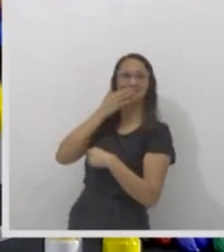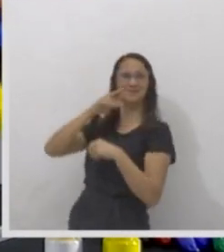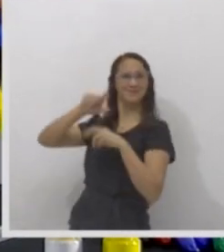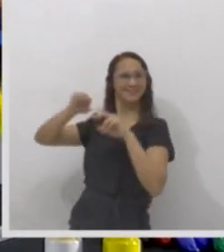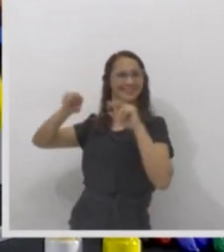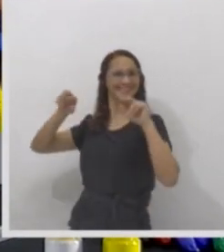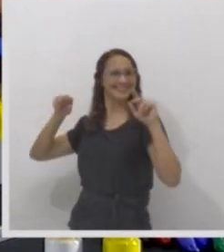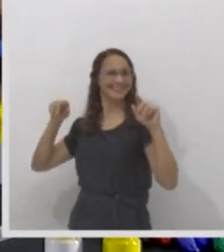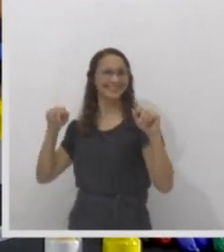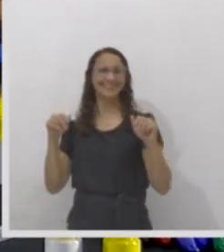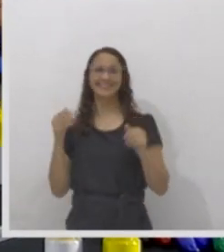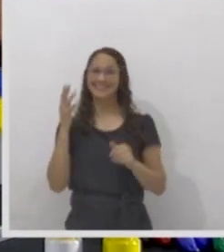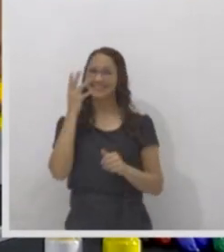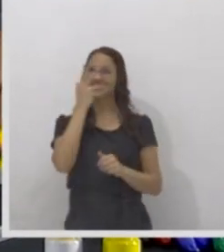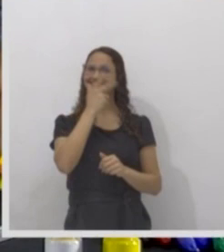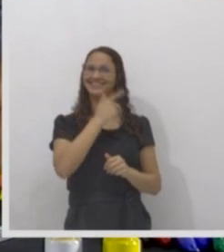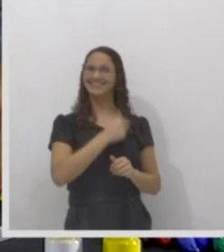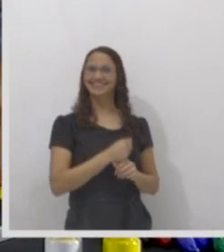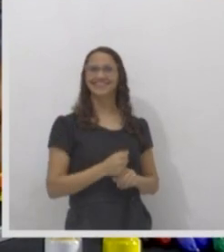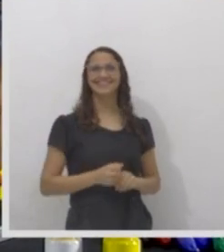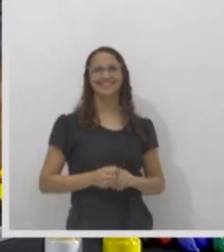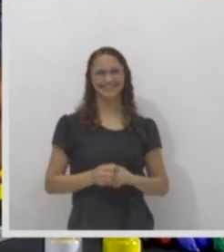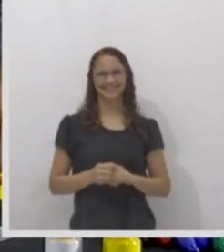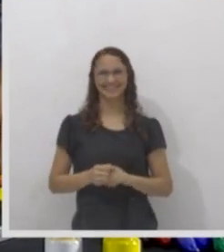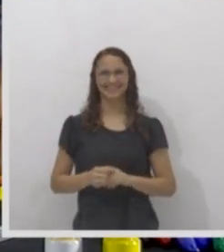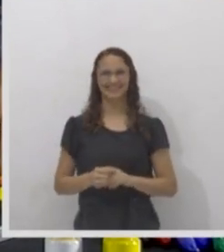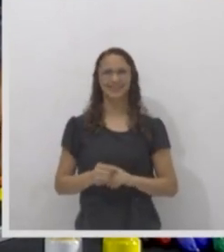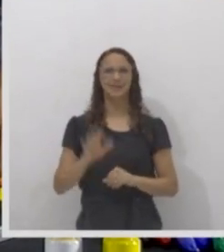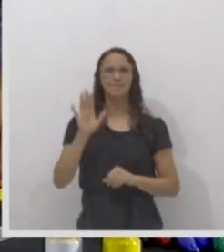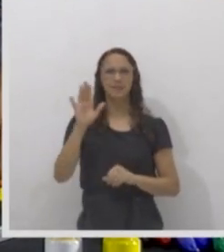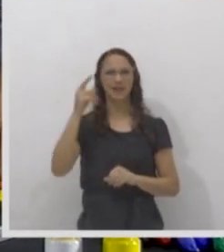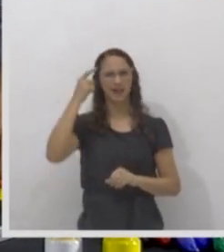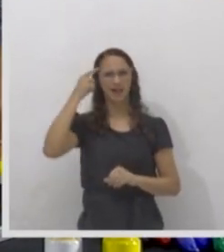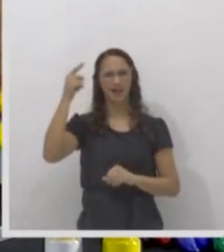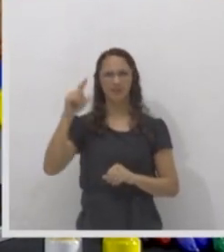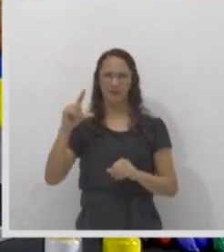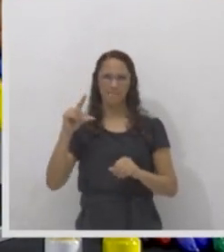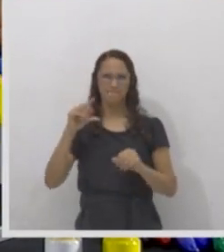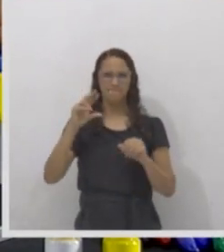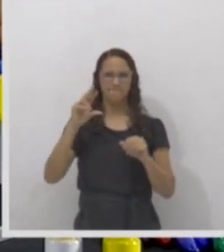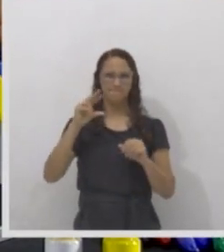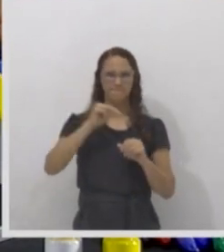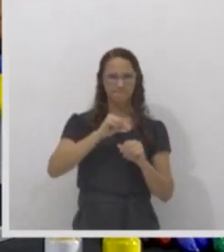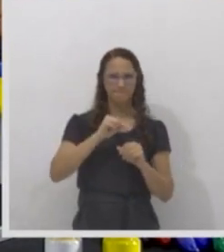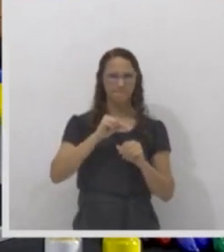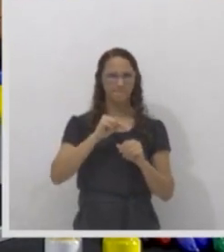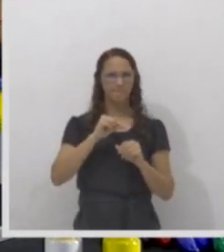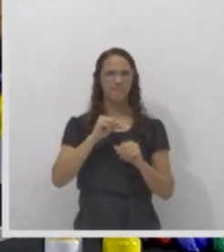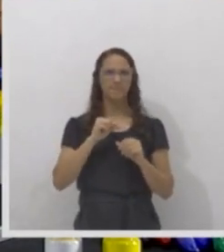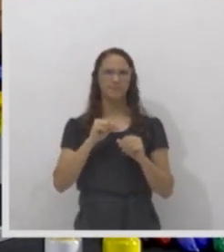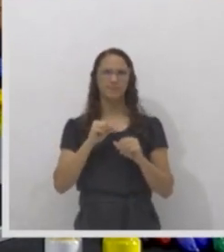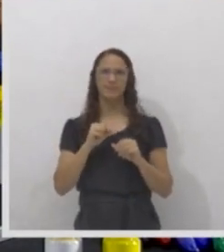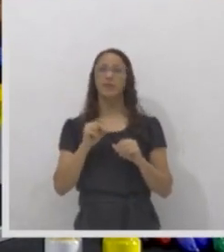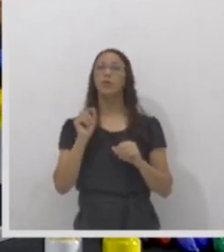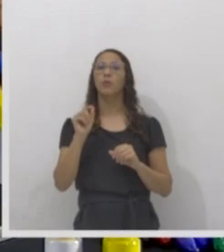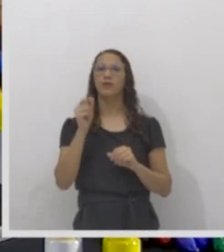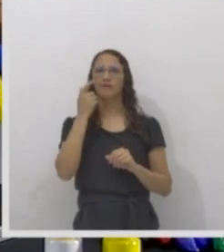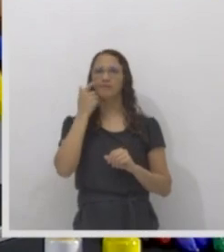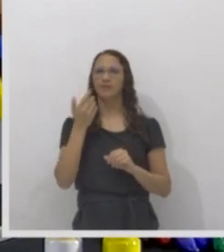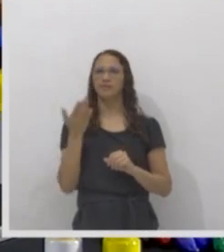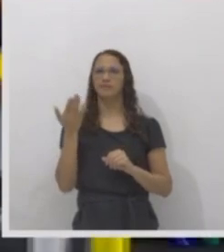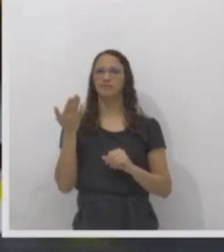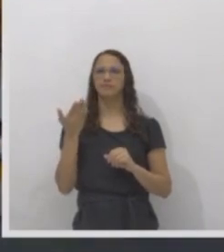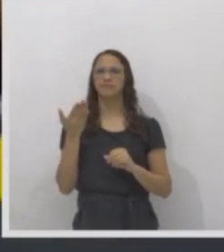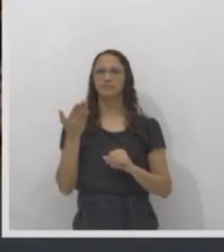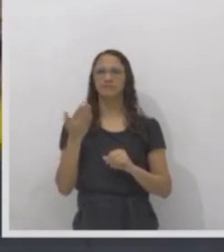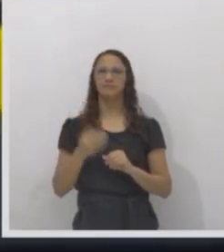esta, como colorida vai ficar esta atividade. E o clipe que nós temos aqui, você vai colocar aqui no bico do seu avião